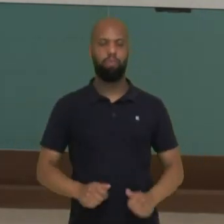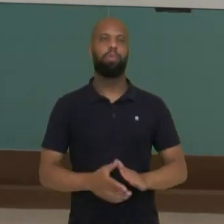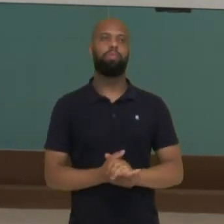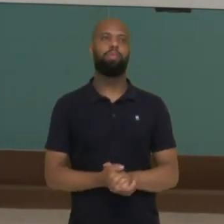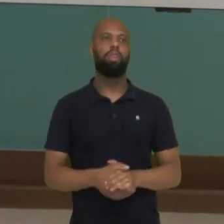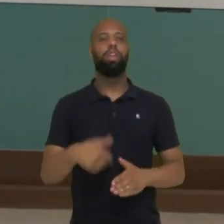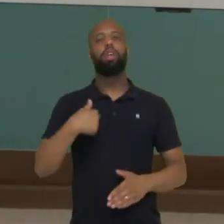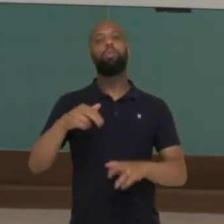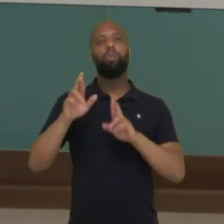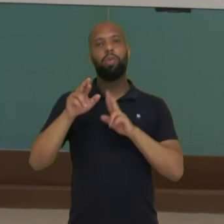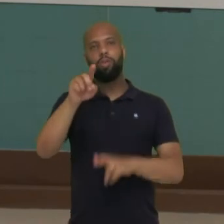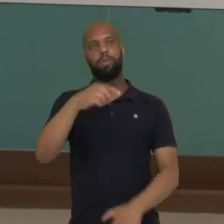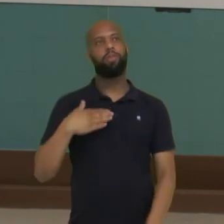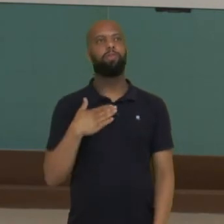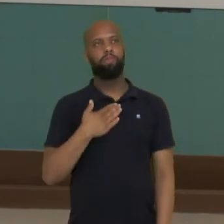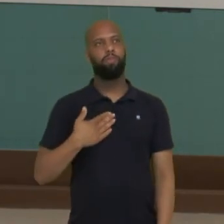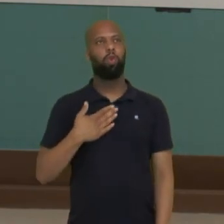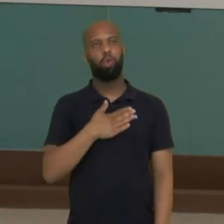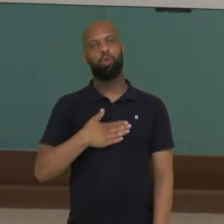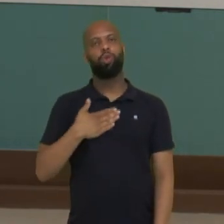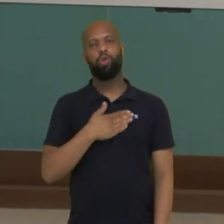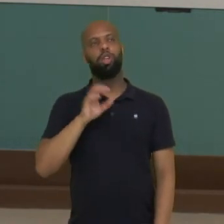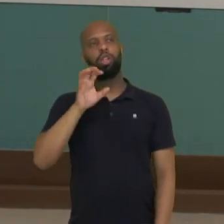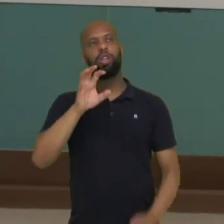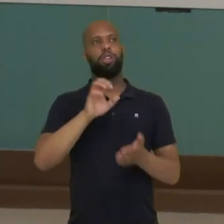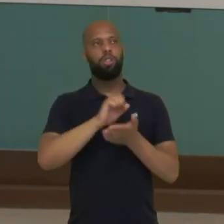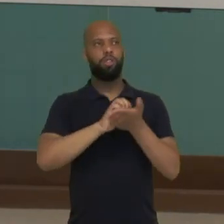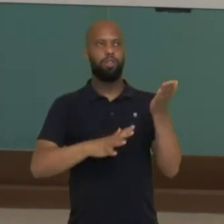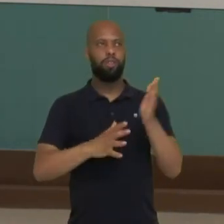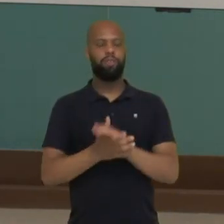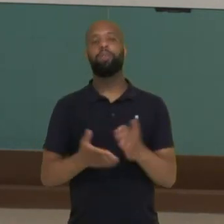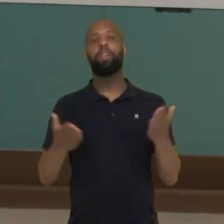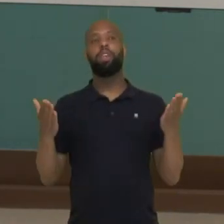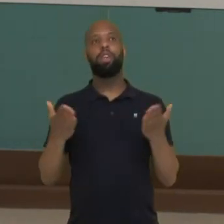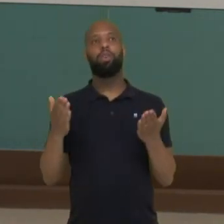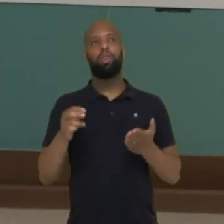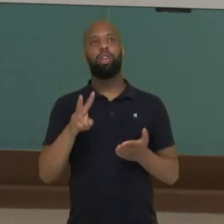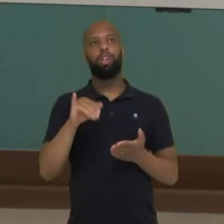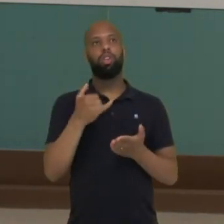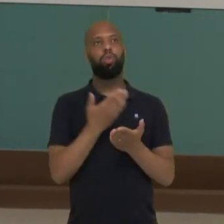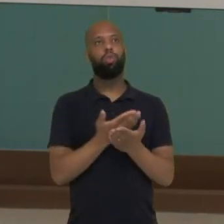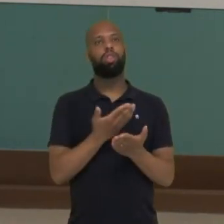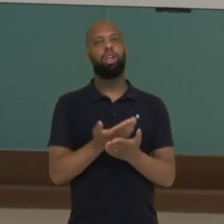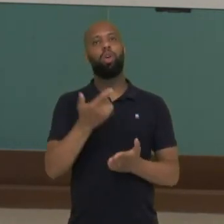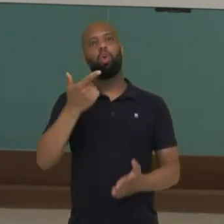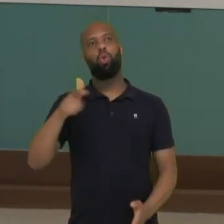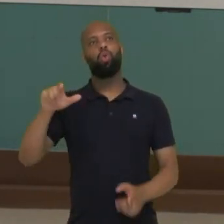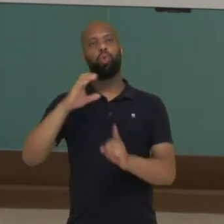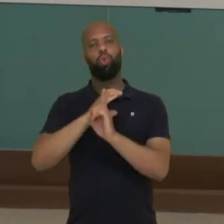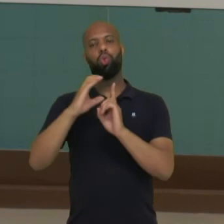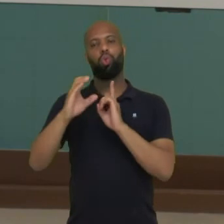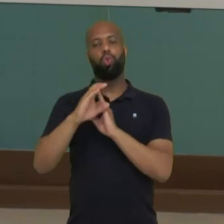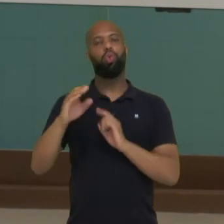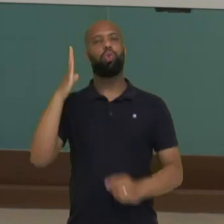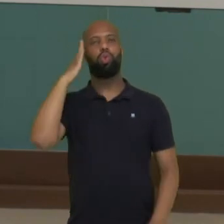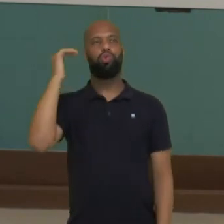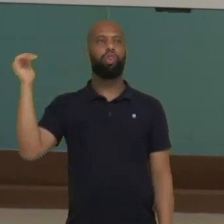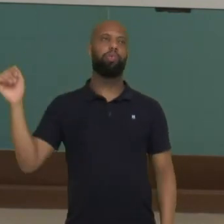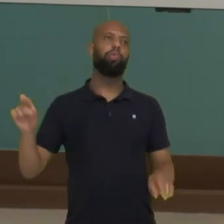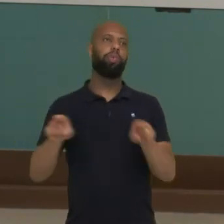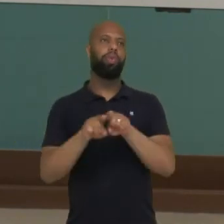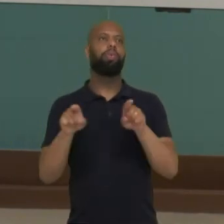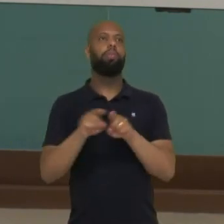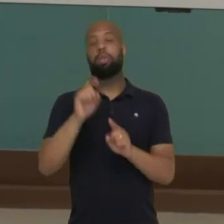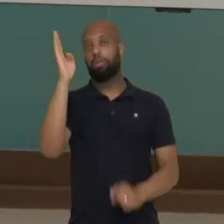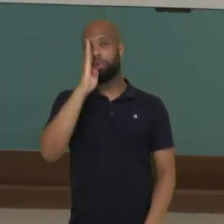fazer essa atividade, bem interessante, né? Bom, vamos falar de um outro ritual bastante famoso do Brasil,